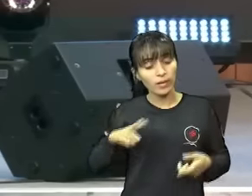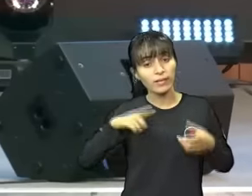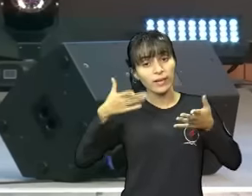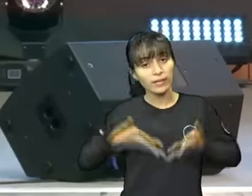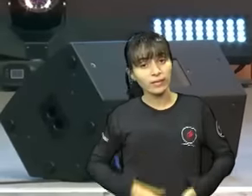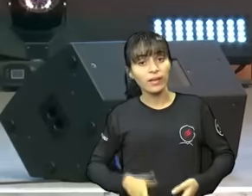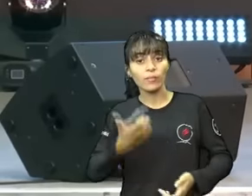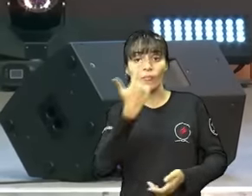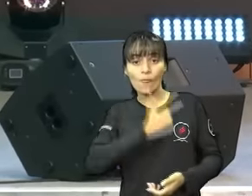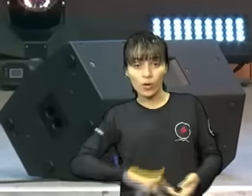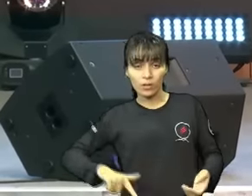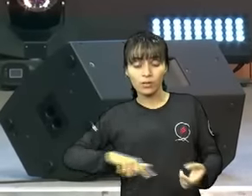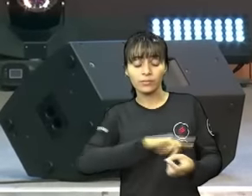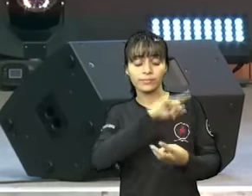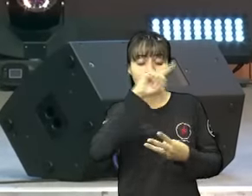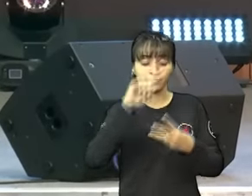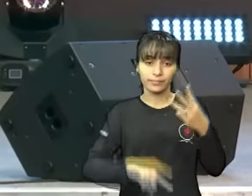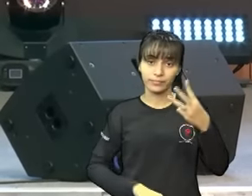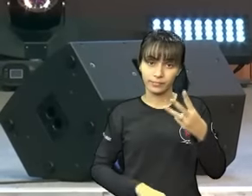três vazios